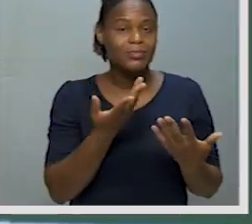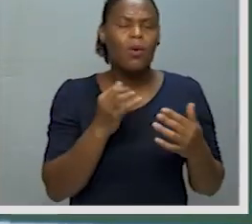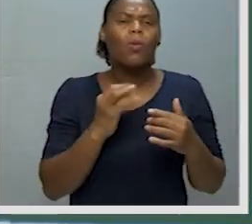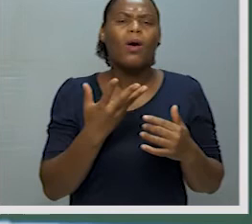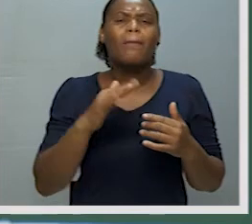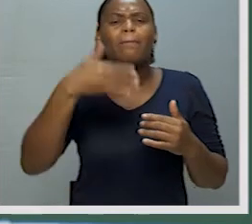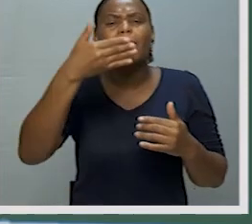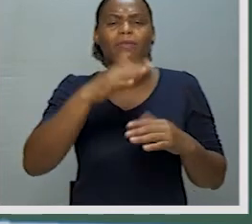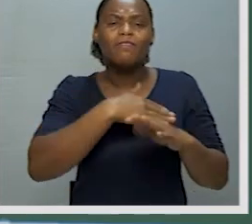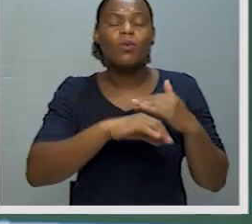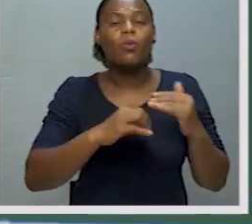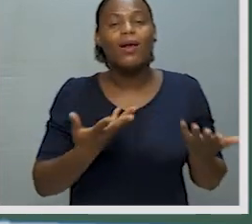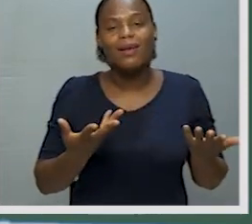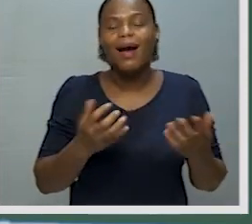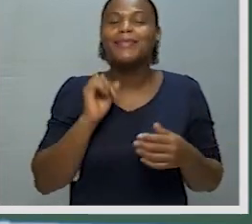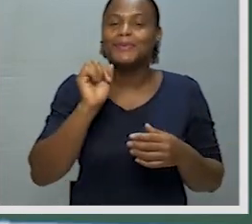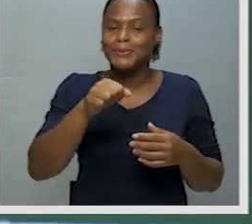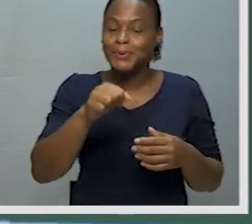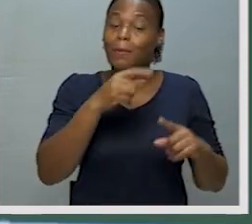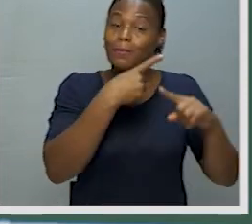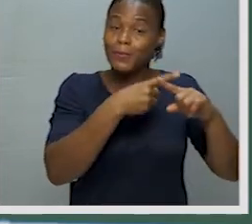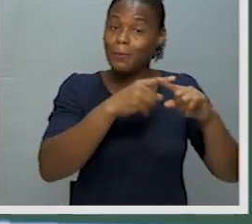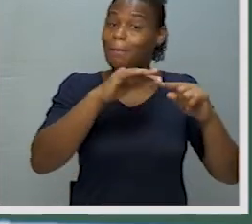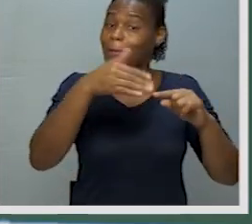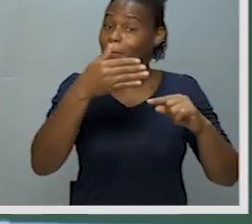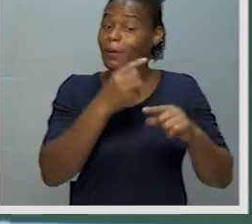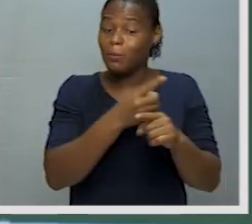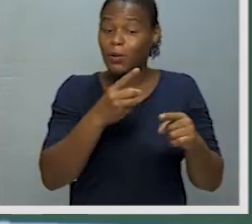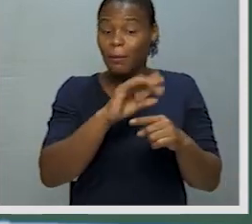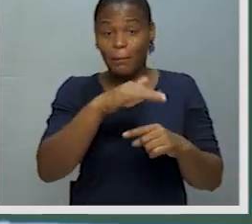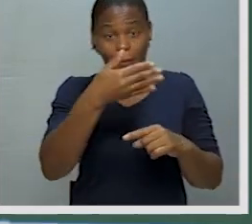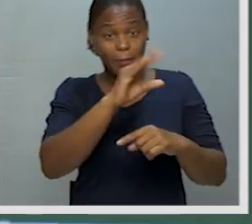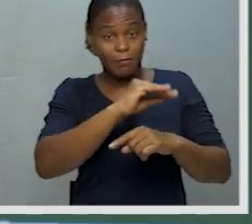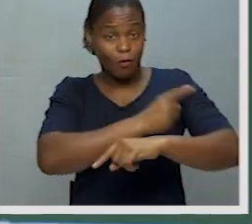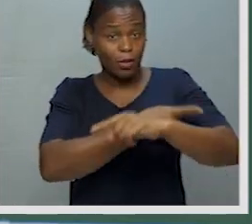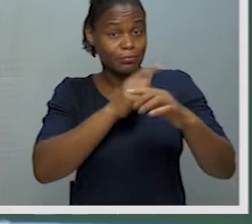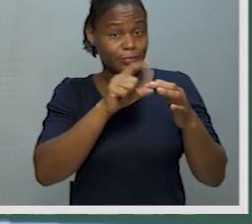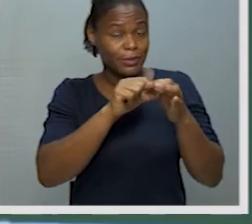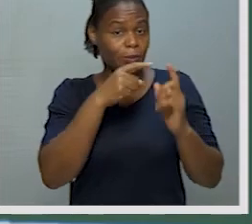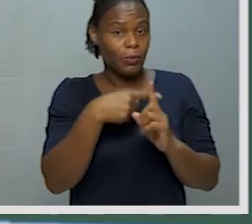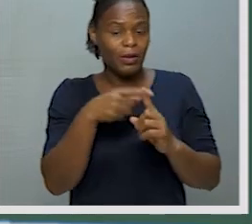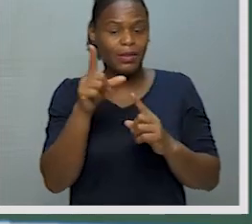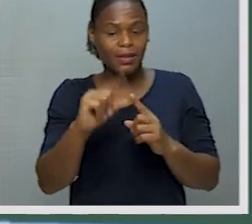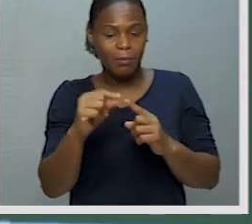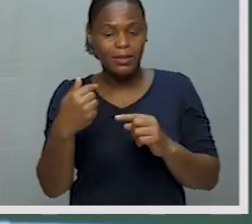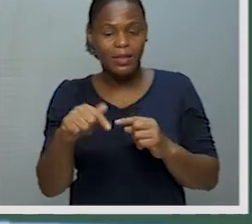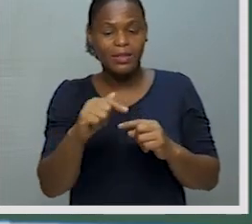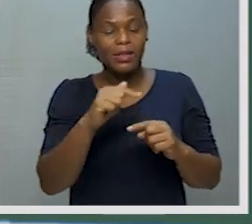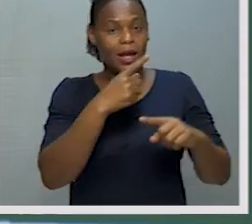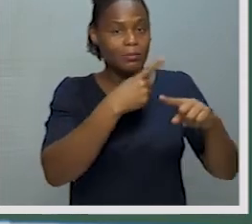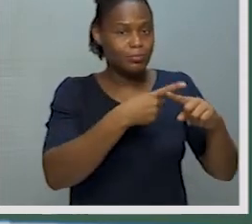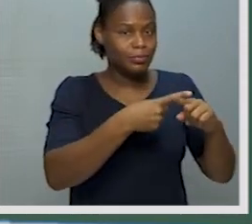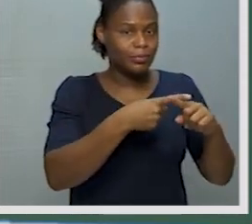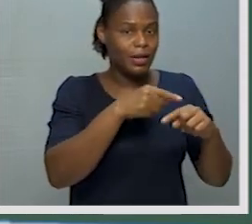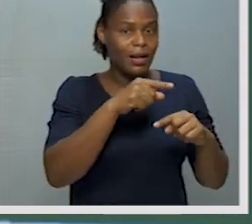é que deve ser feita em primeiro lugar? Claro, a multiplicação tem prioridade em relação à adição. Também a